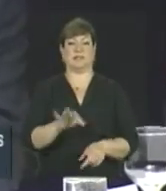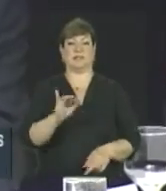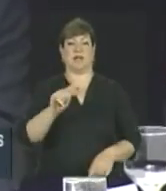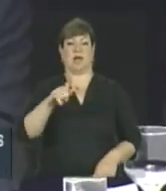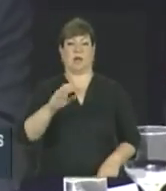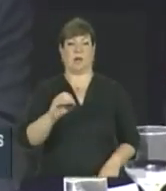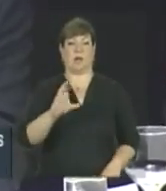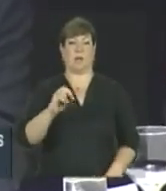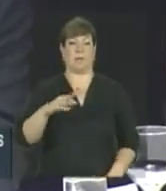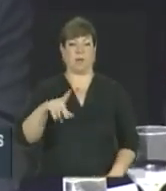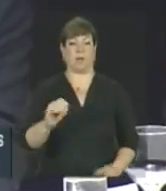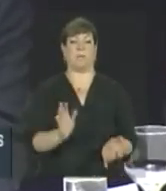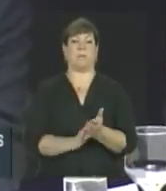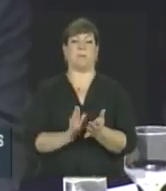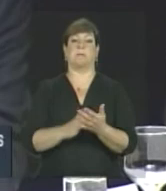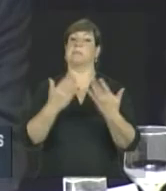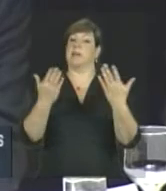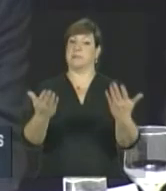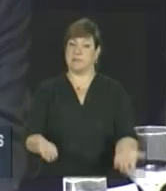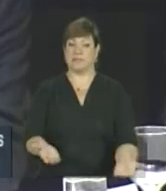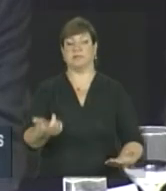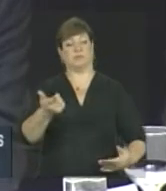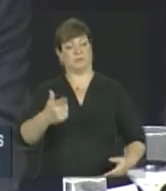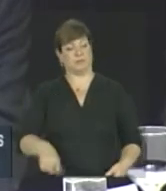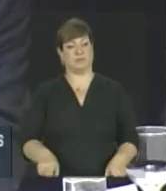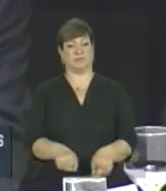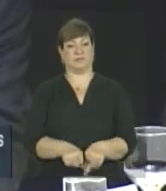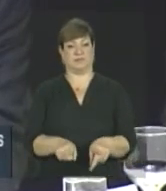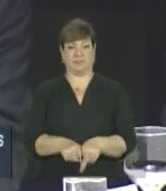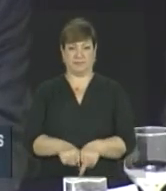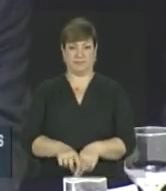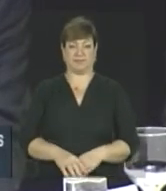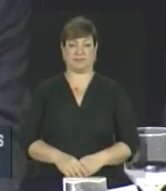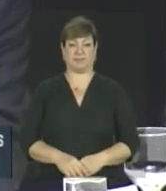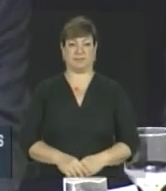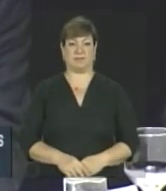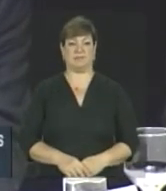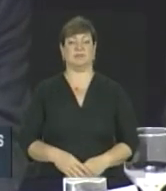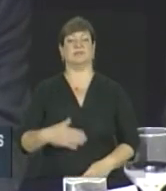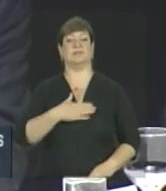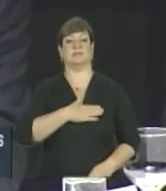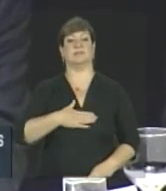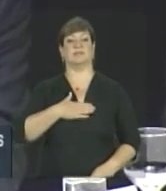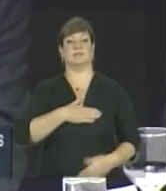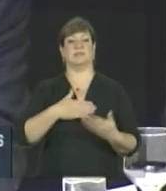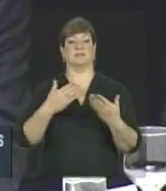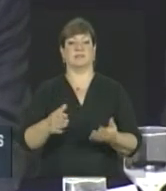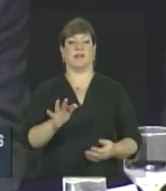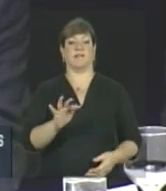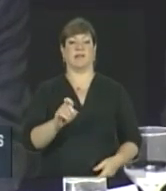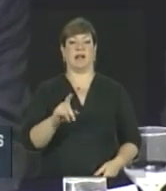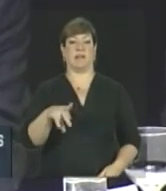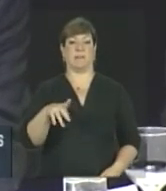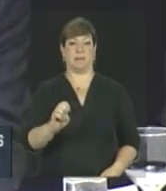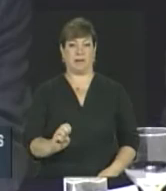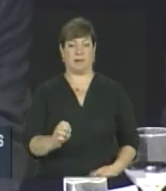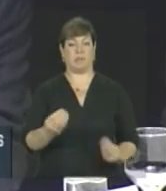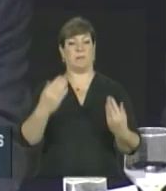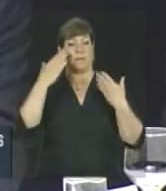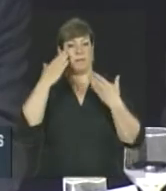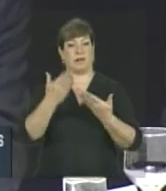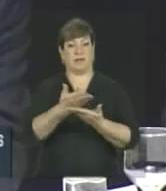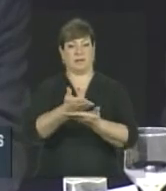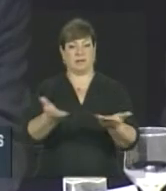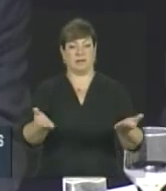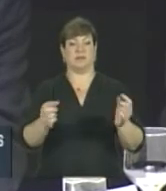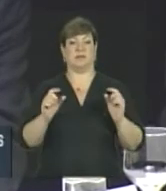Camilo. Parabéns mais uma vez. Prezado Felipe, muito obrigado também pela